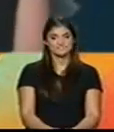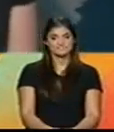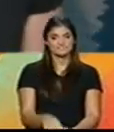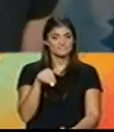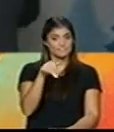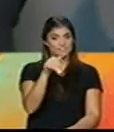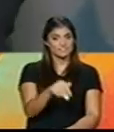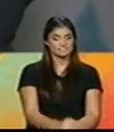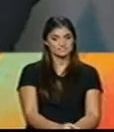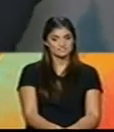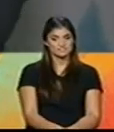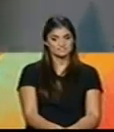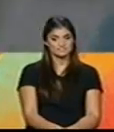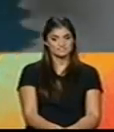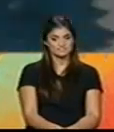embora.